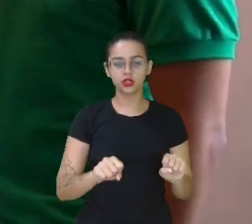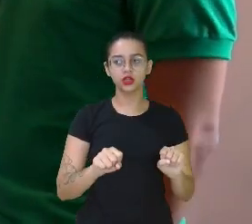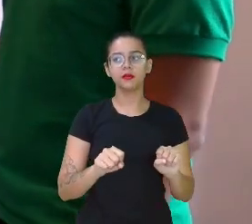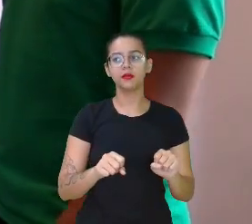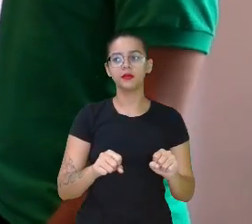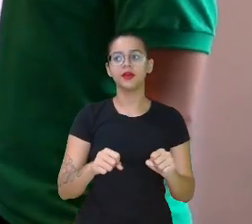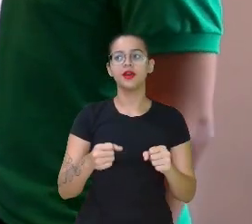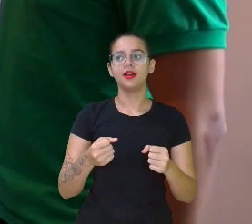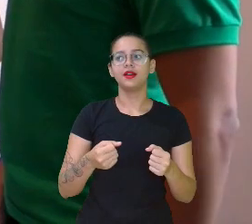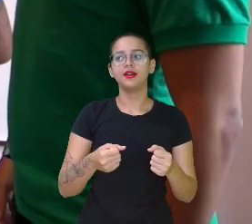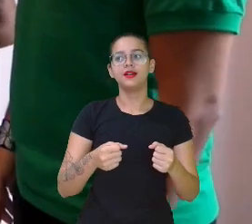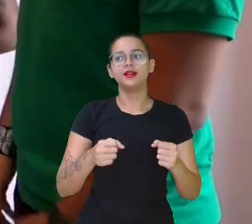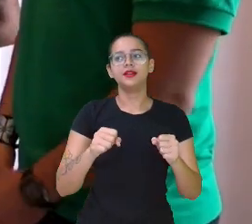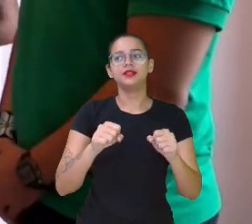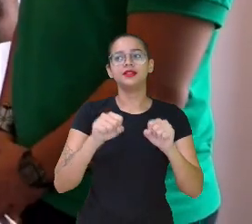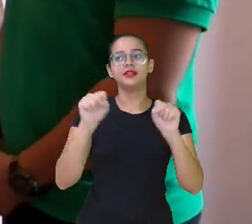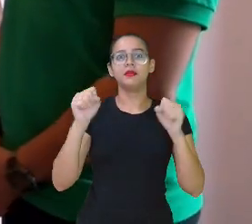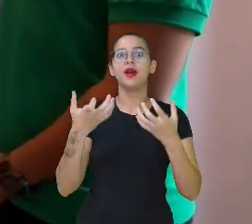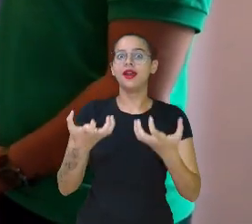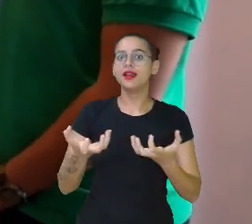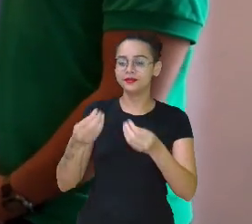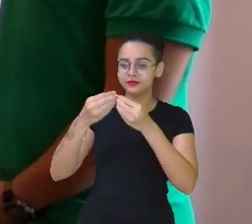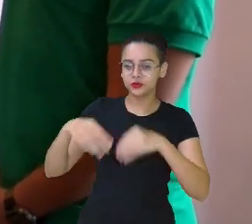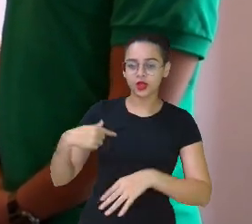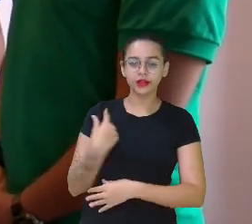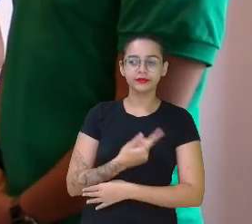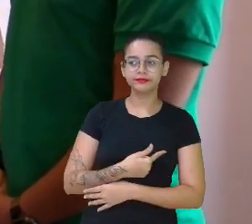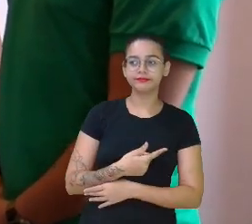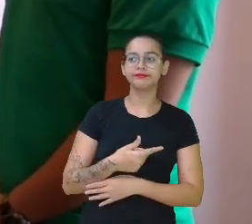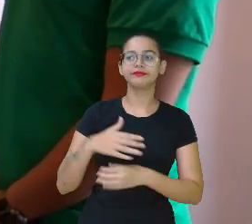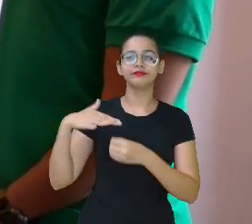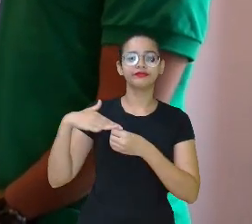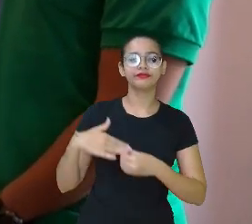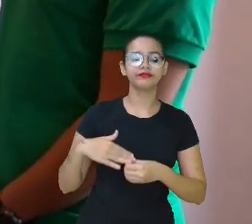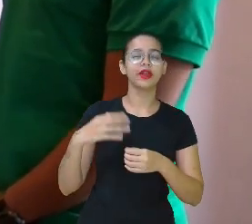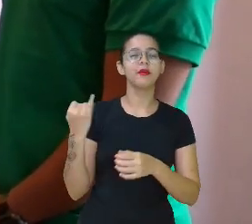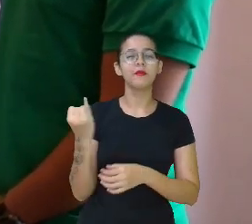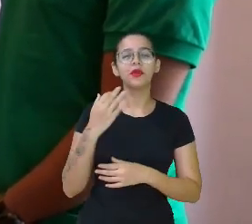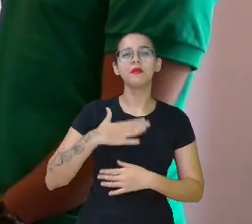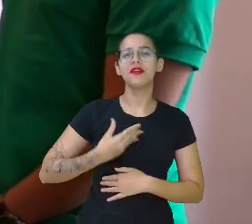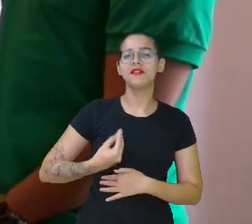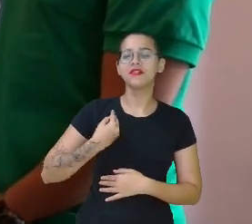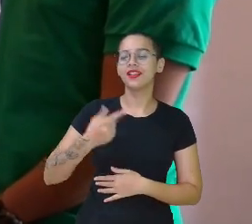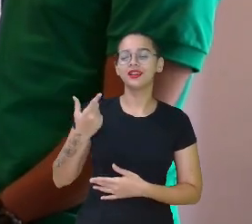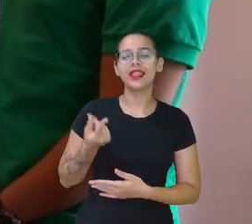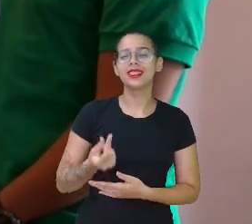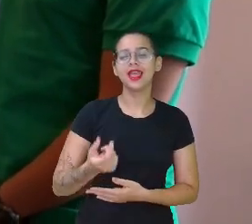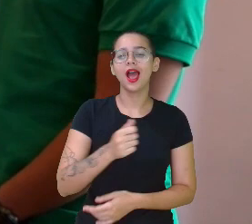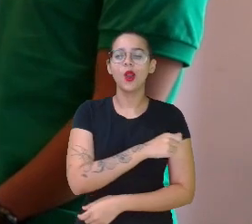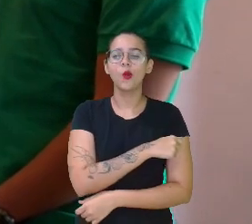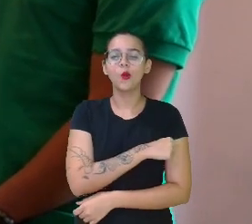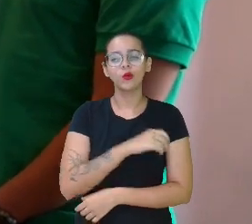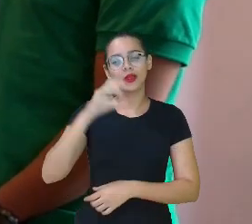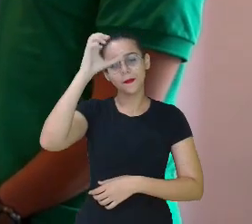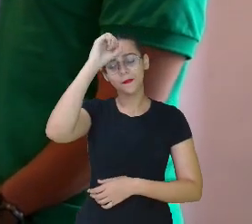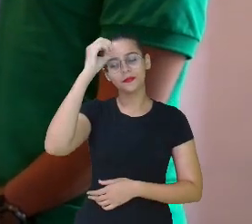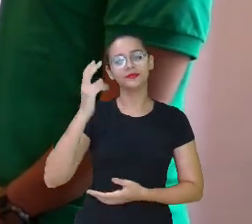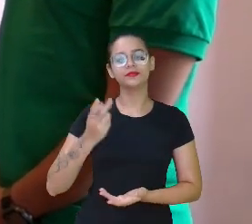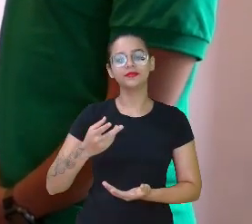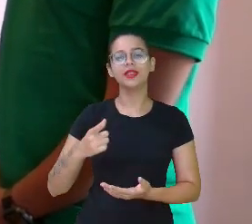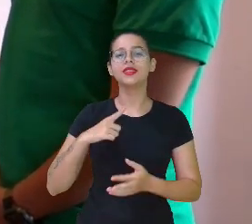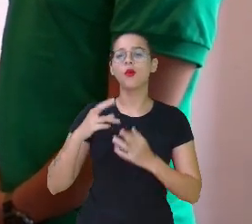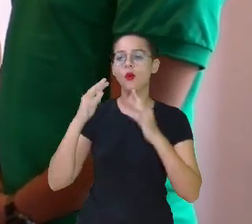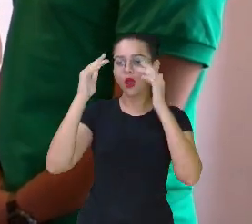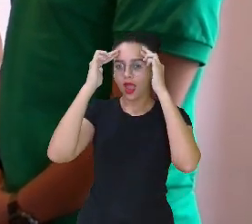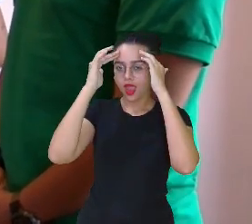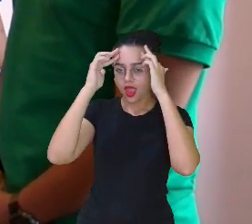limitar, mas assim, a educação foi muito importante na minha vida e continua sendo. Eu sou um eterno aluno, sabe? Um eterno aprendiz. E tenho um respeito muito